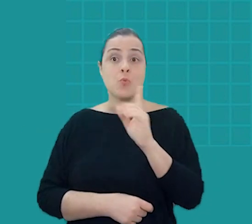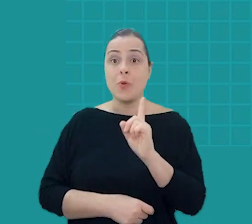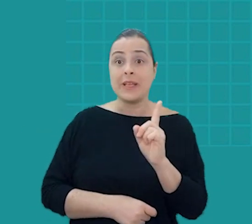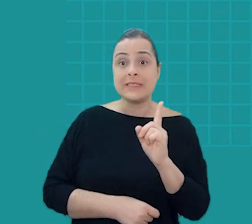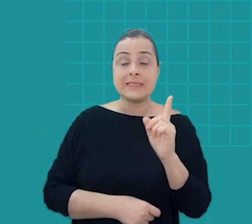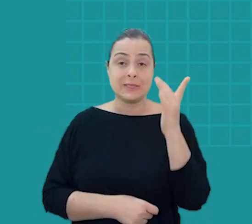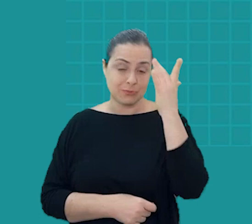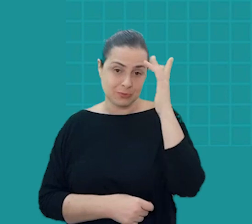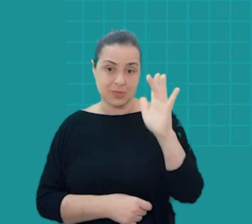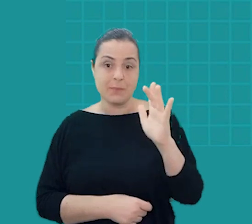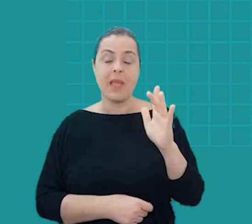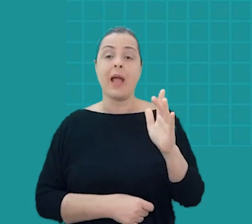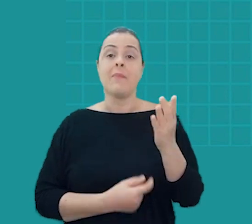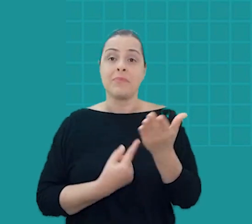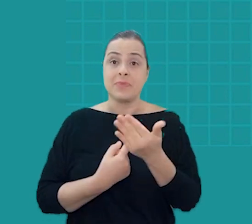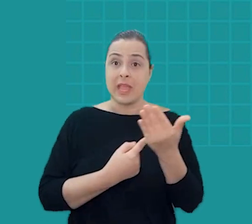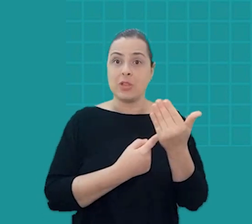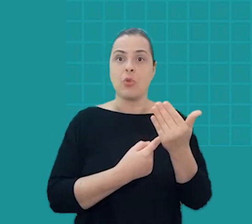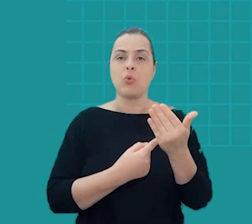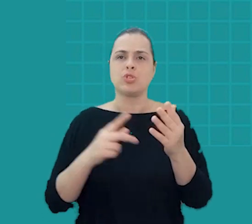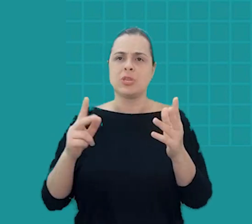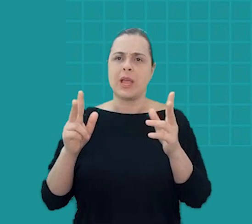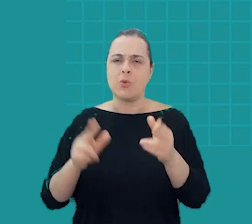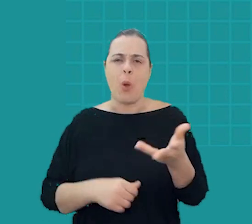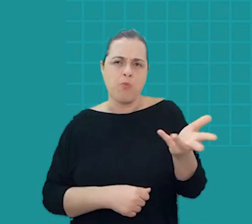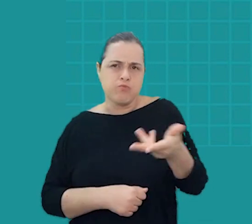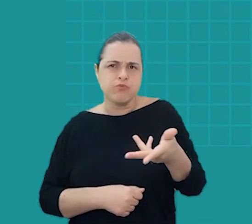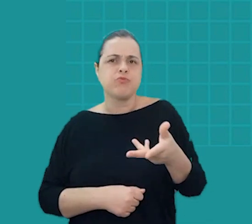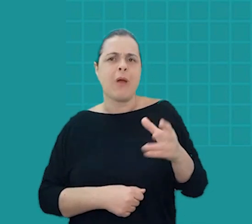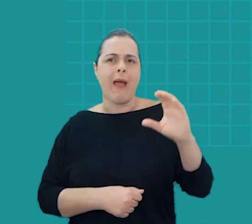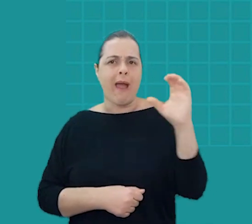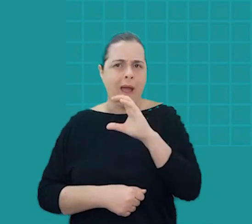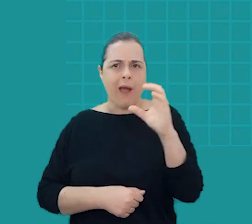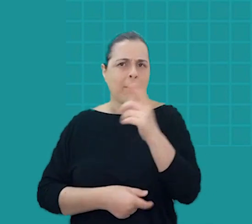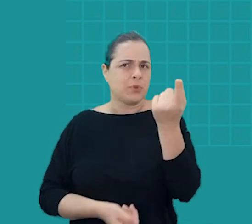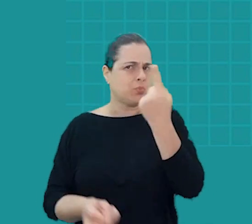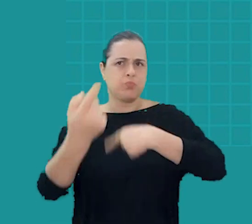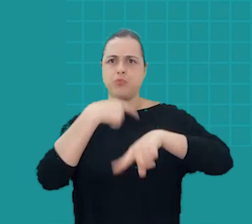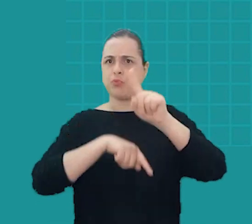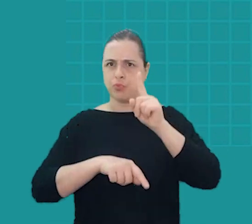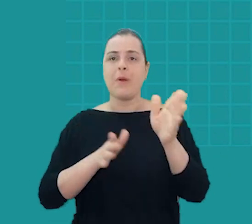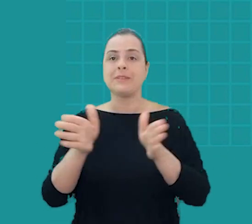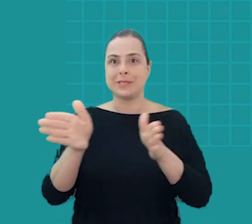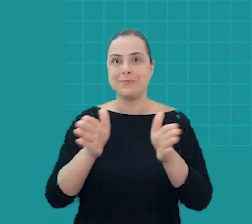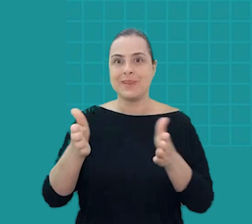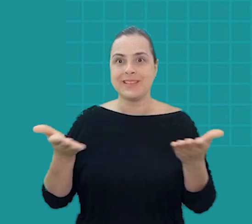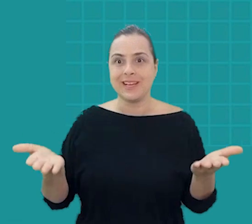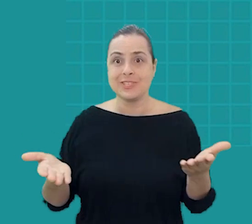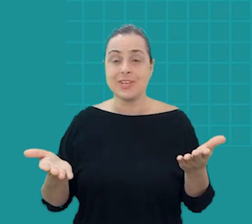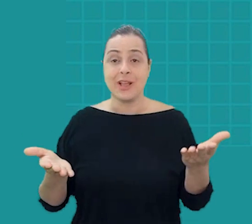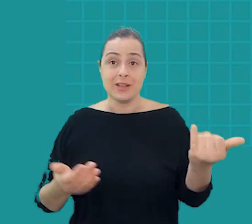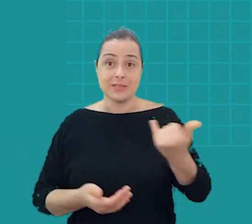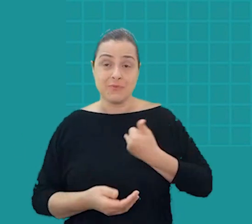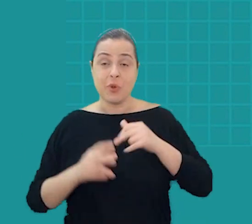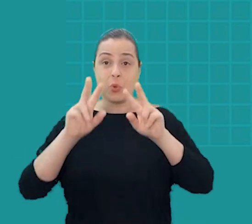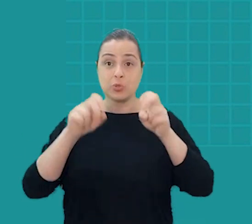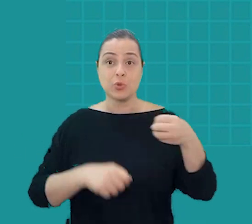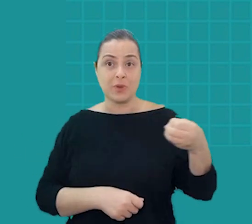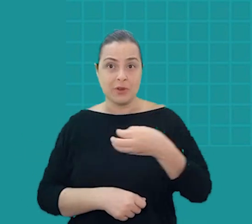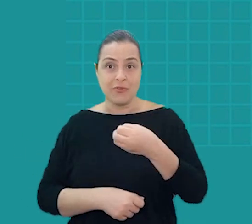tinha força para apertar tecla, e aí ela inventou, a Apple comprou, e ó, que revolução!